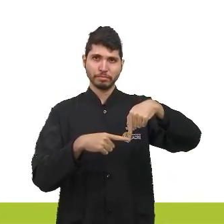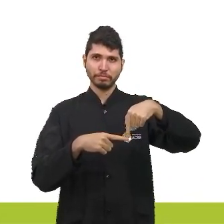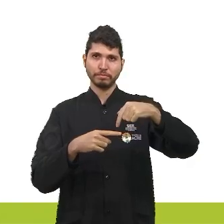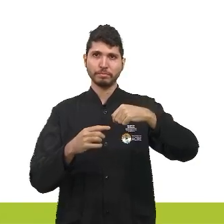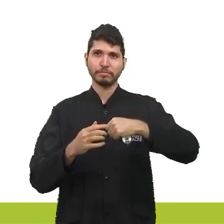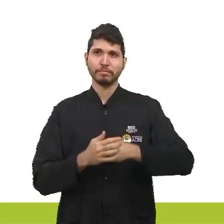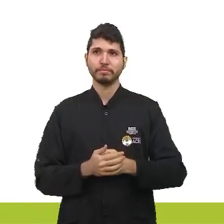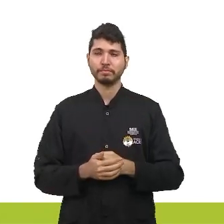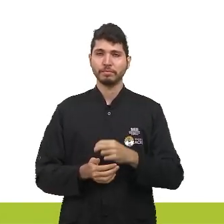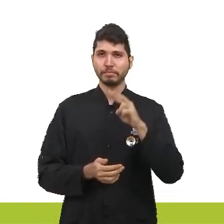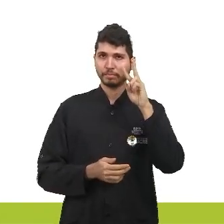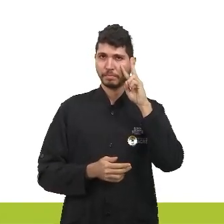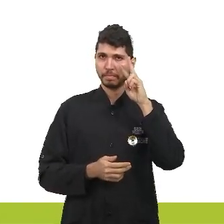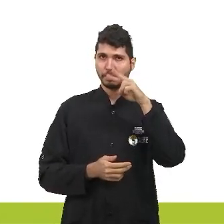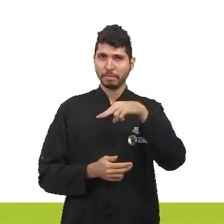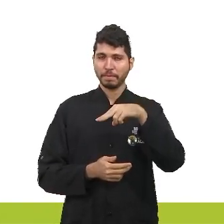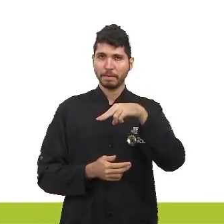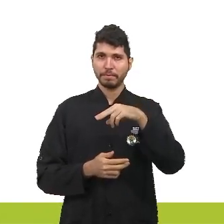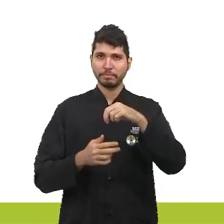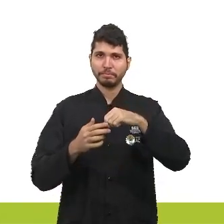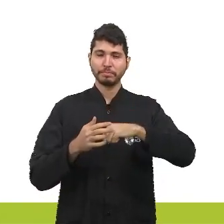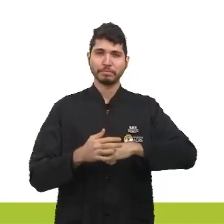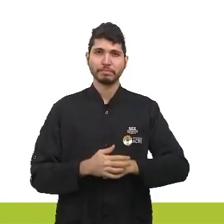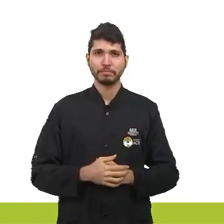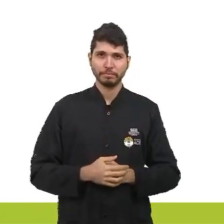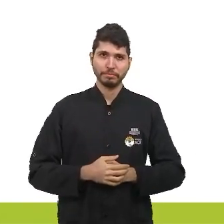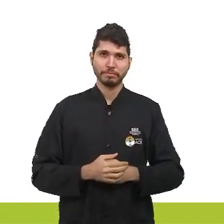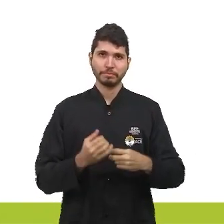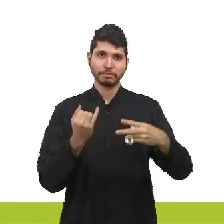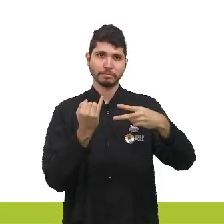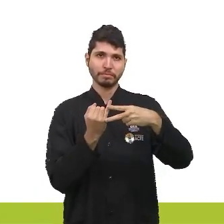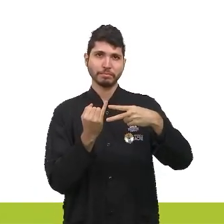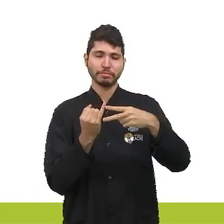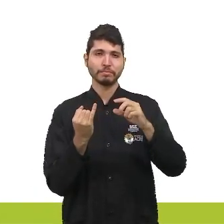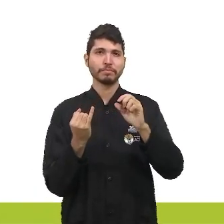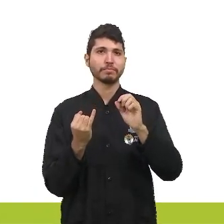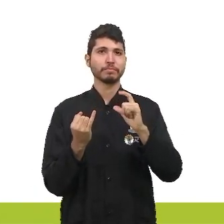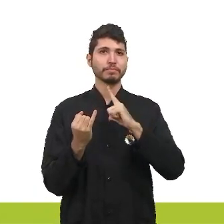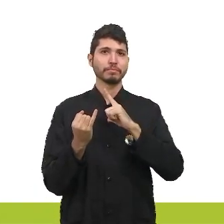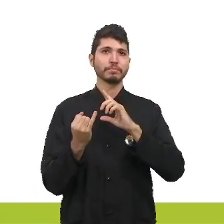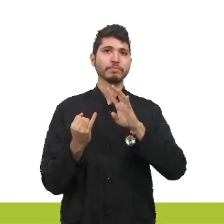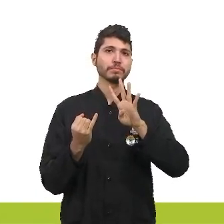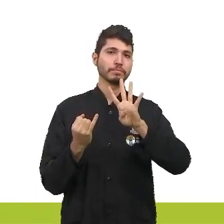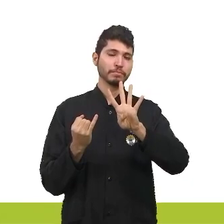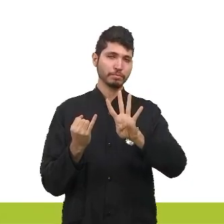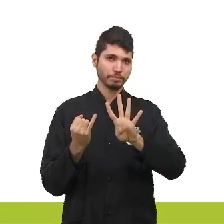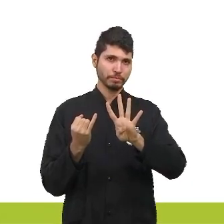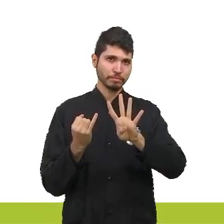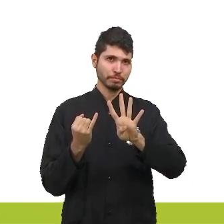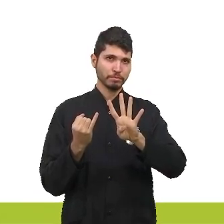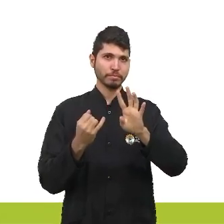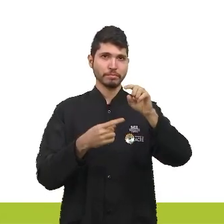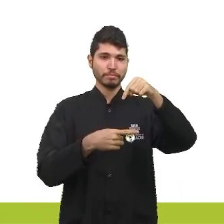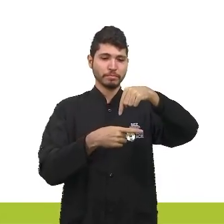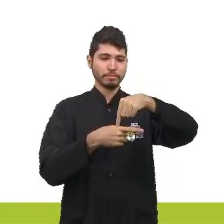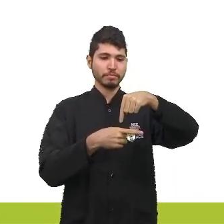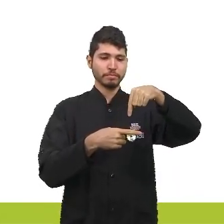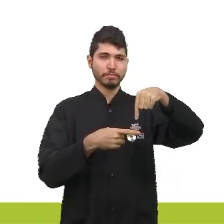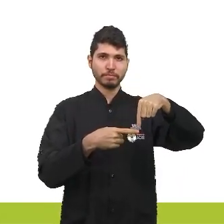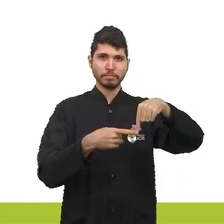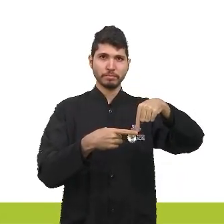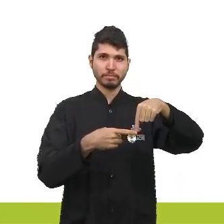aqui, por exemplo, esse polígono. Ele tem 4 vértices, que são os encontros entre as arestas.